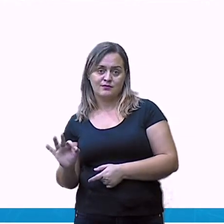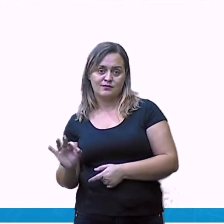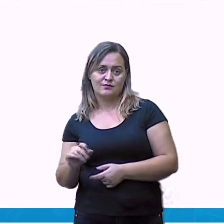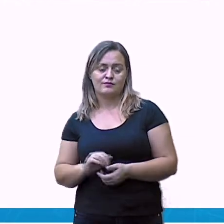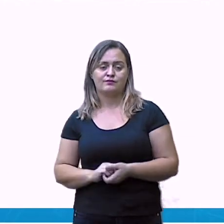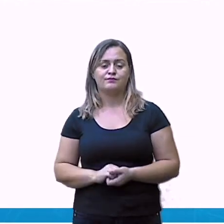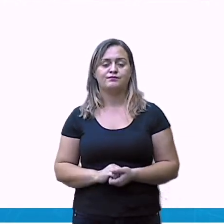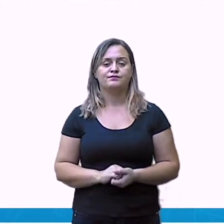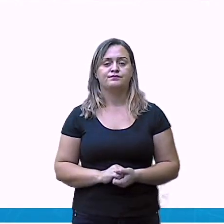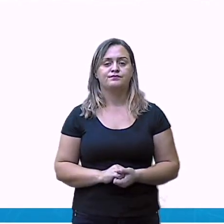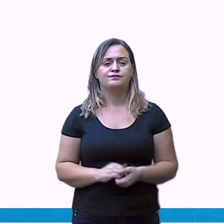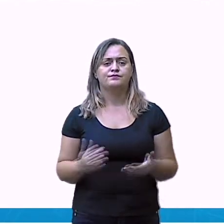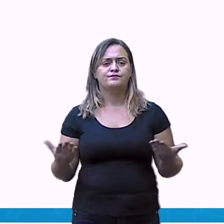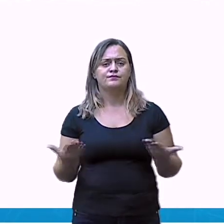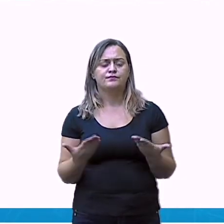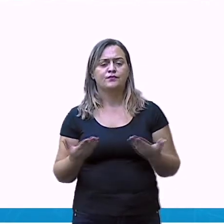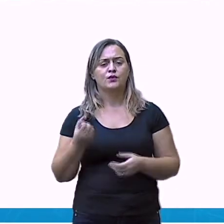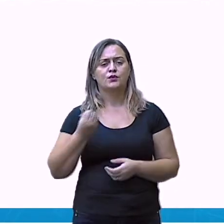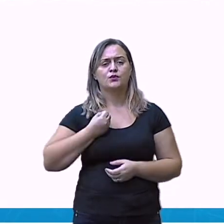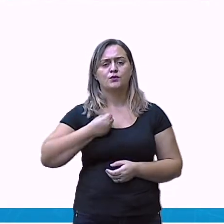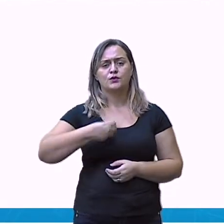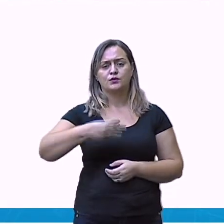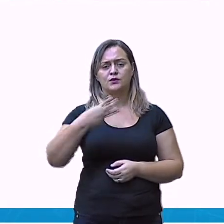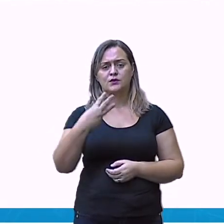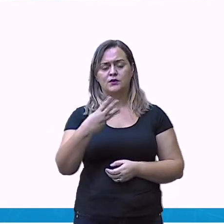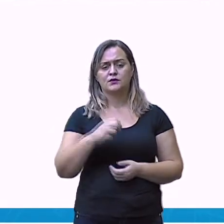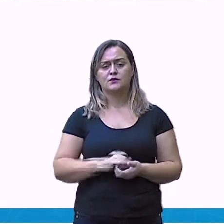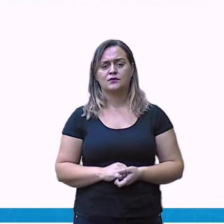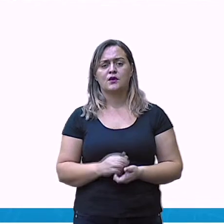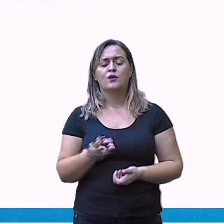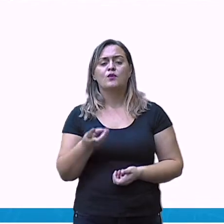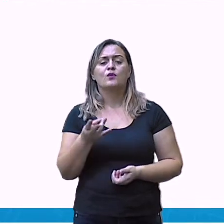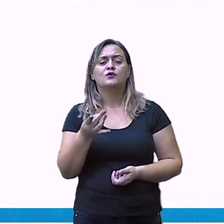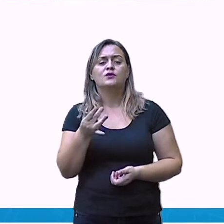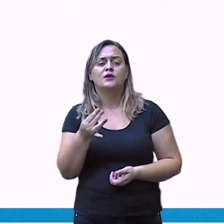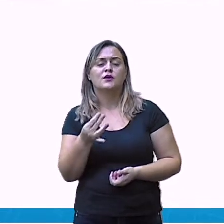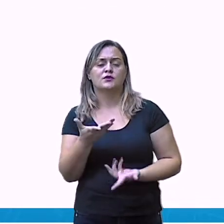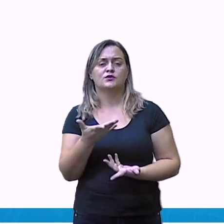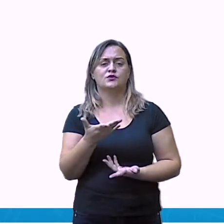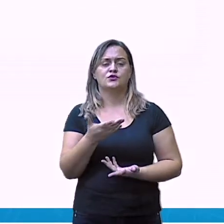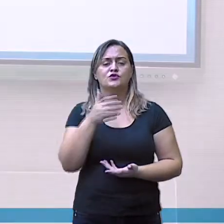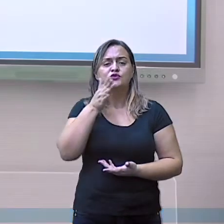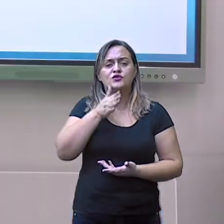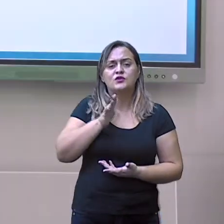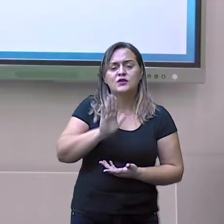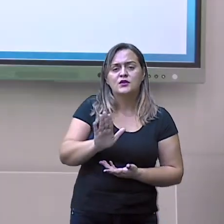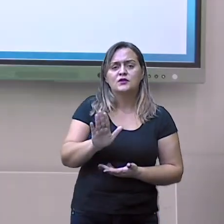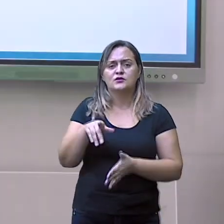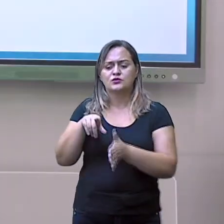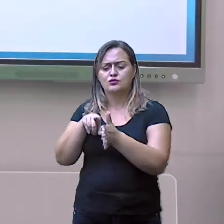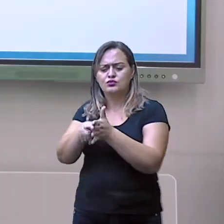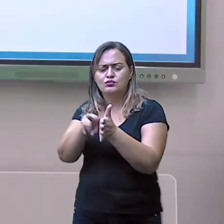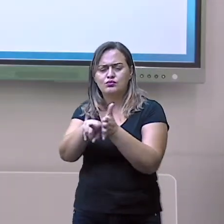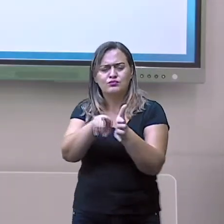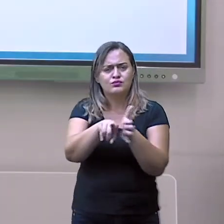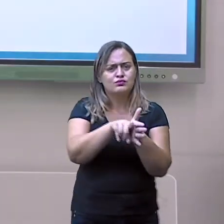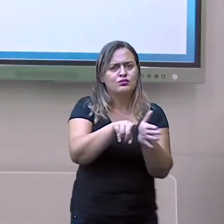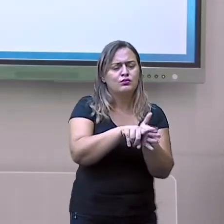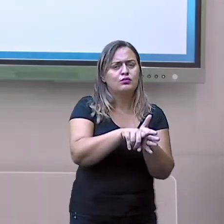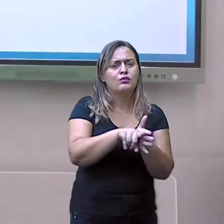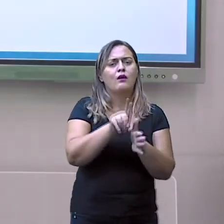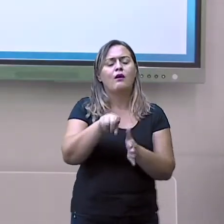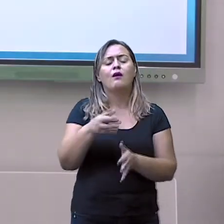Número 3. A quantidade de crianças entrevistadas é, letra A,